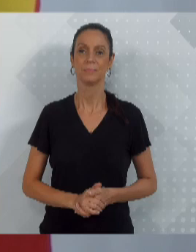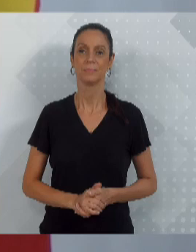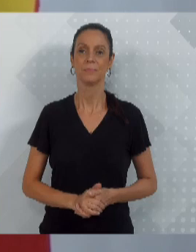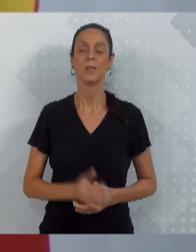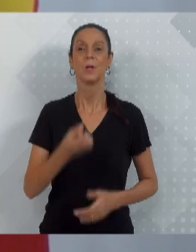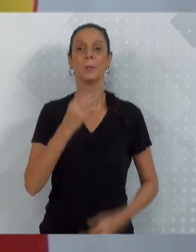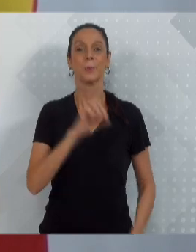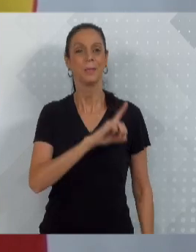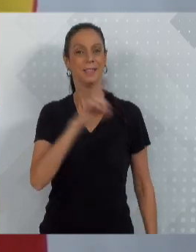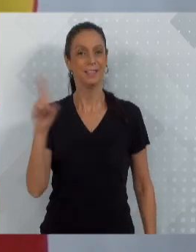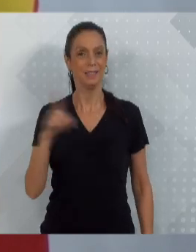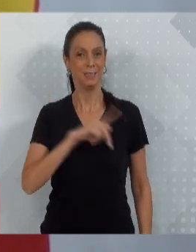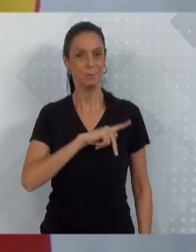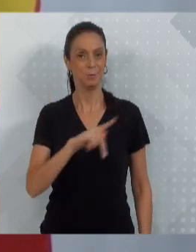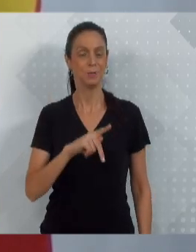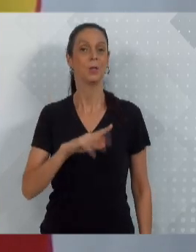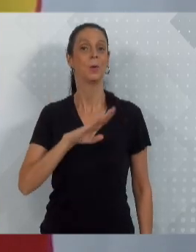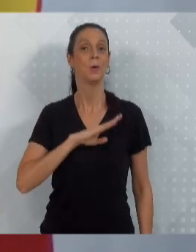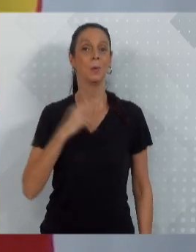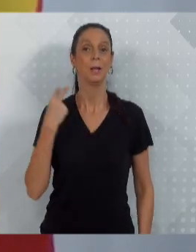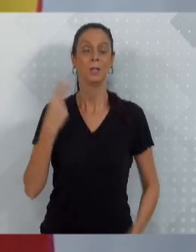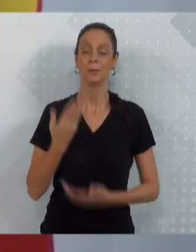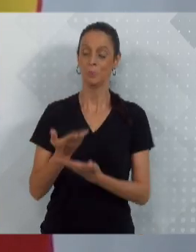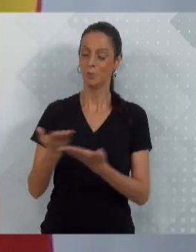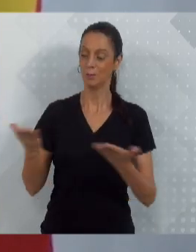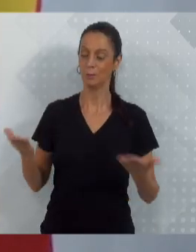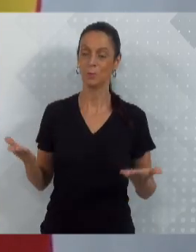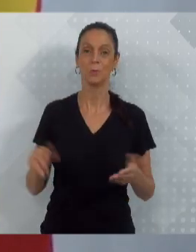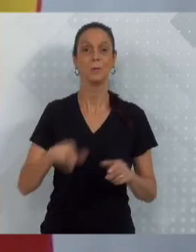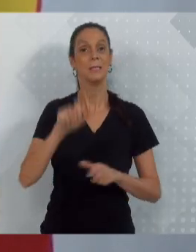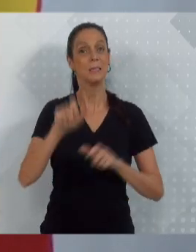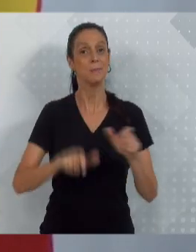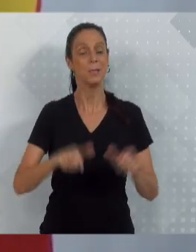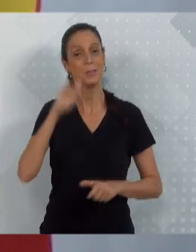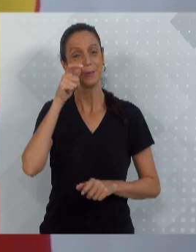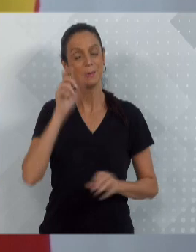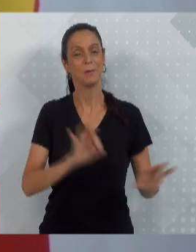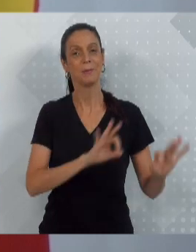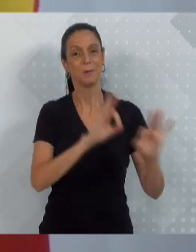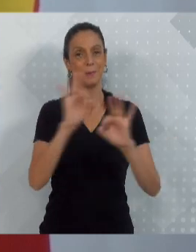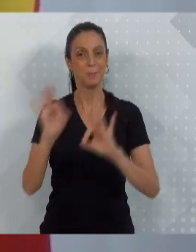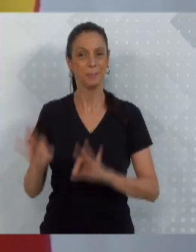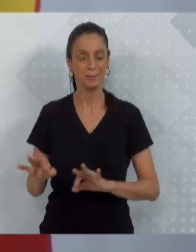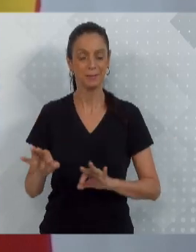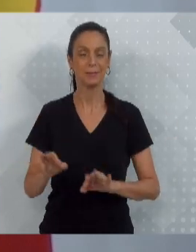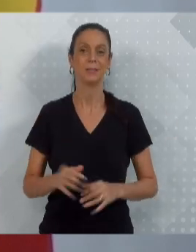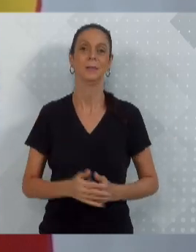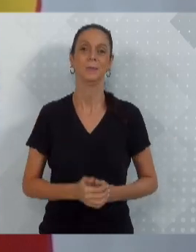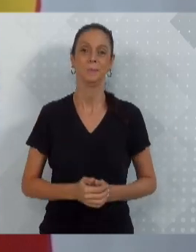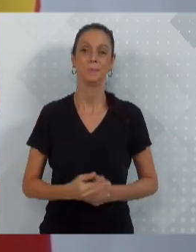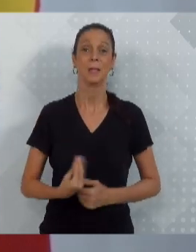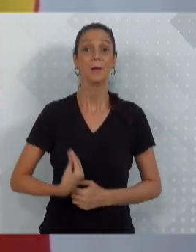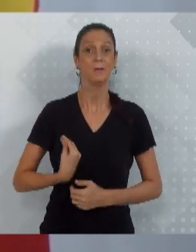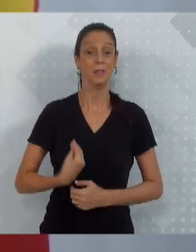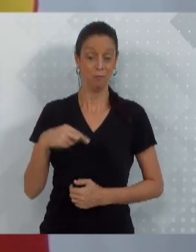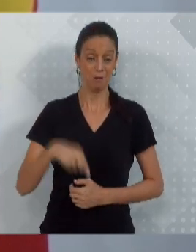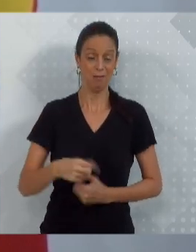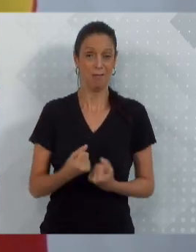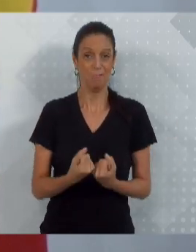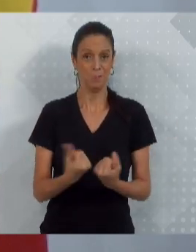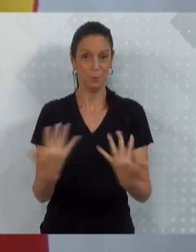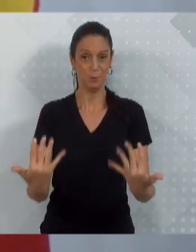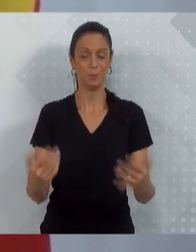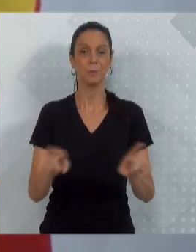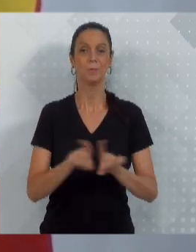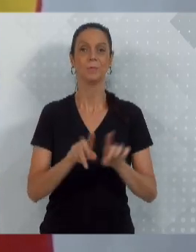Bom dia, presidente, colegas vereadores, vereadoras, ao público que nos acompanha também, que está aqui na casa, representante também